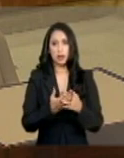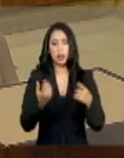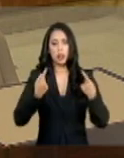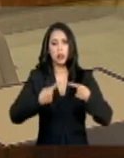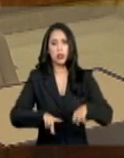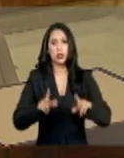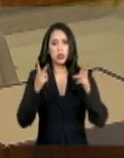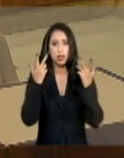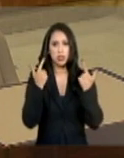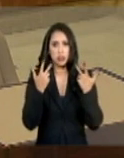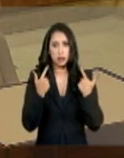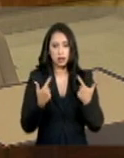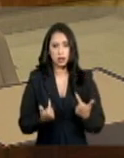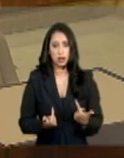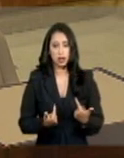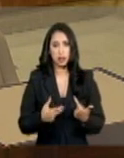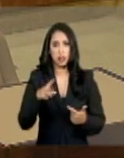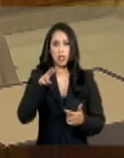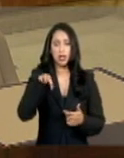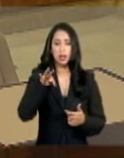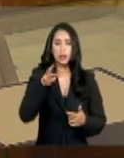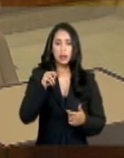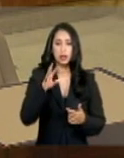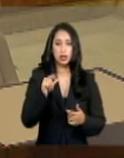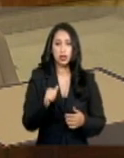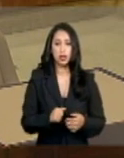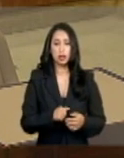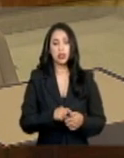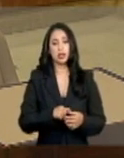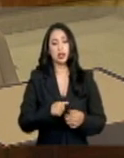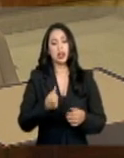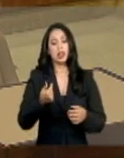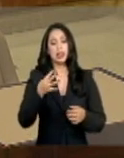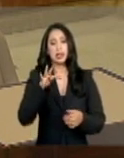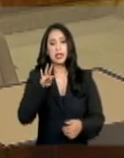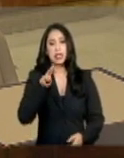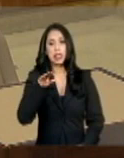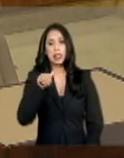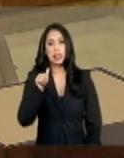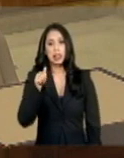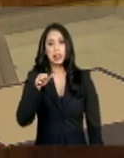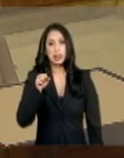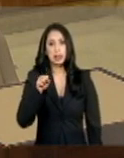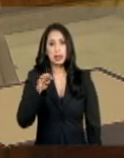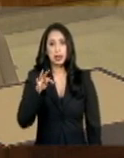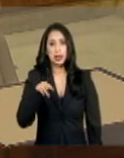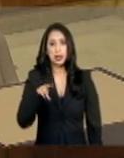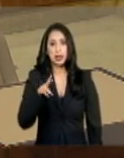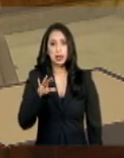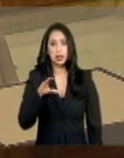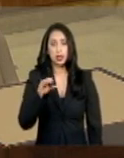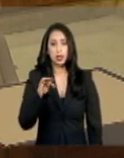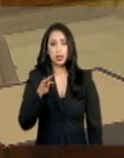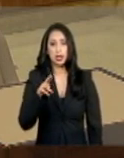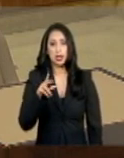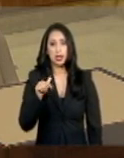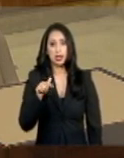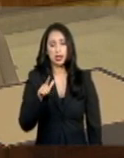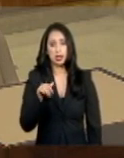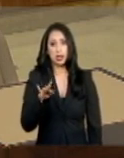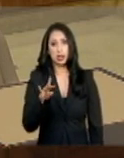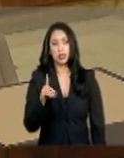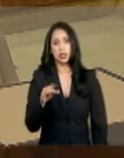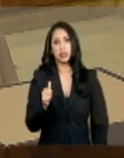idosa a nota da transnacionalidade e continua aqui senhor presidente a